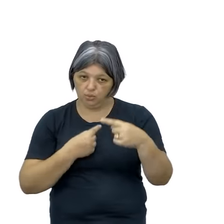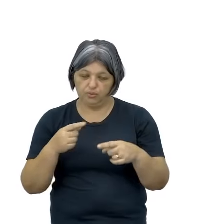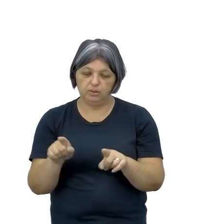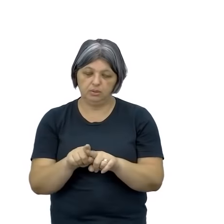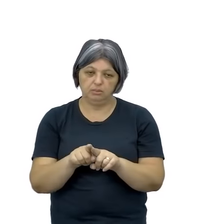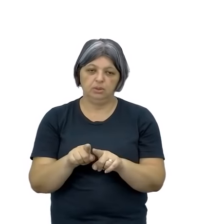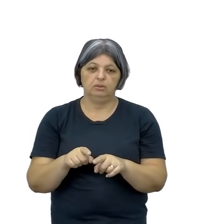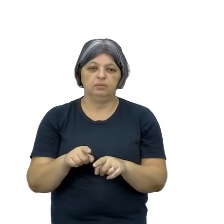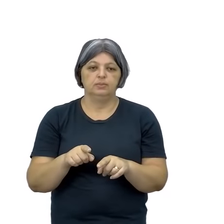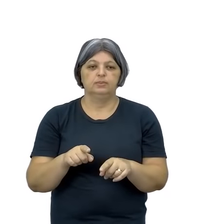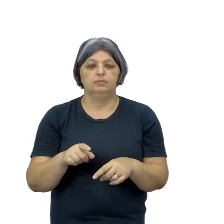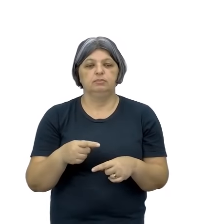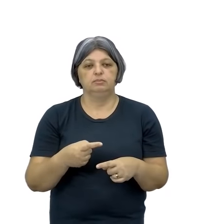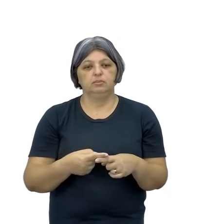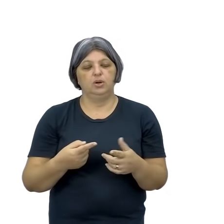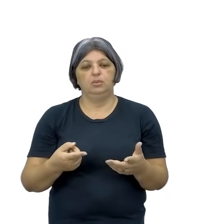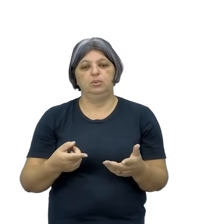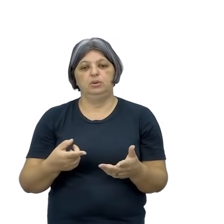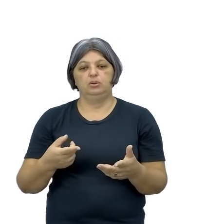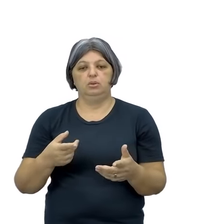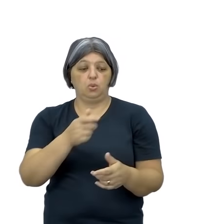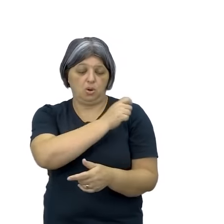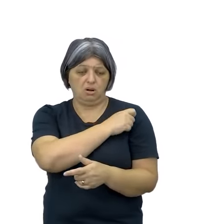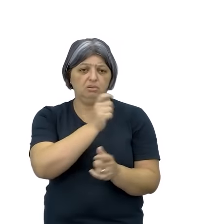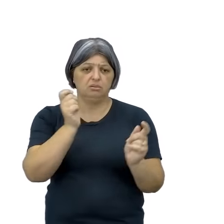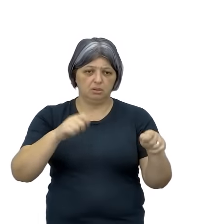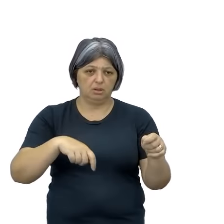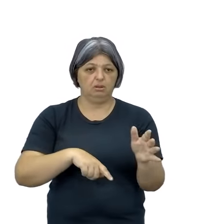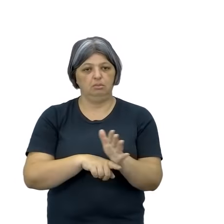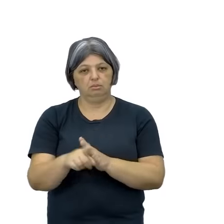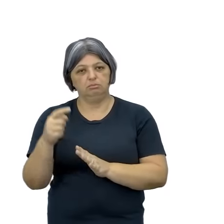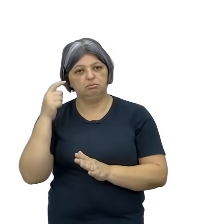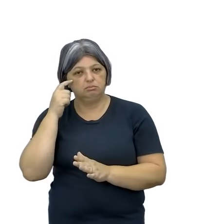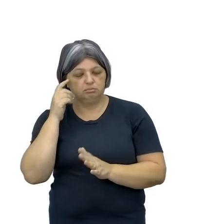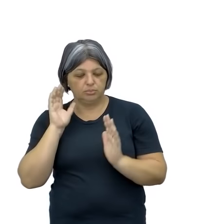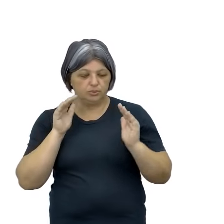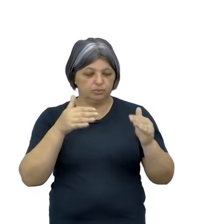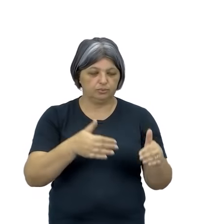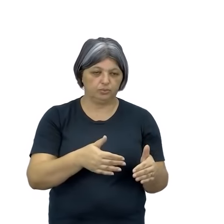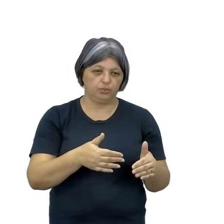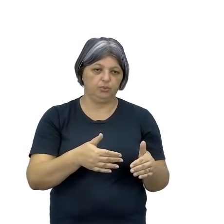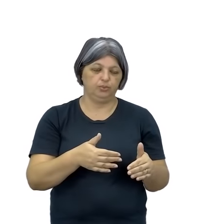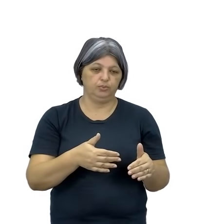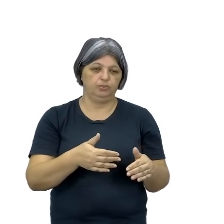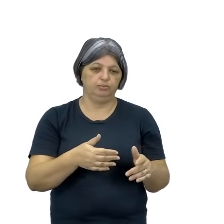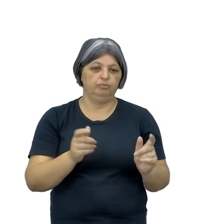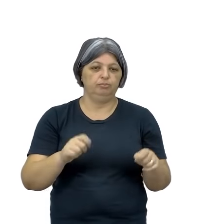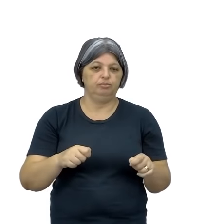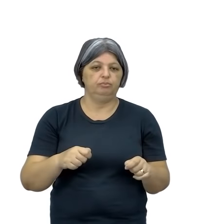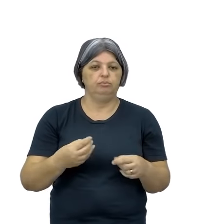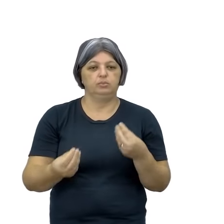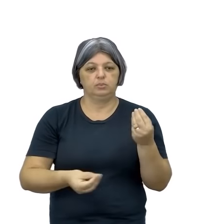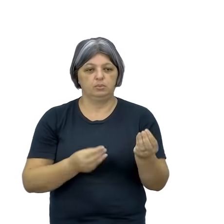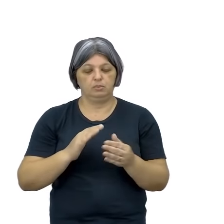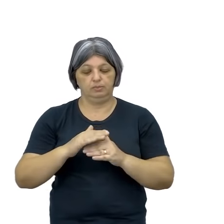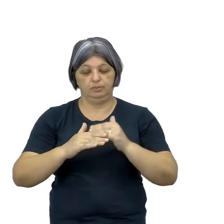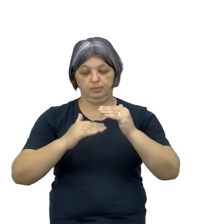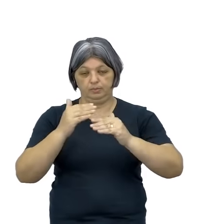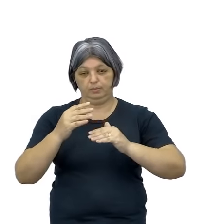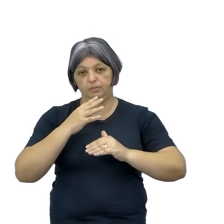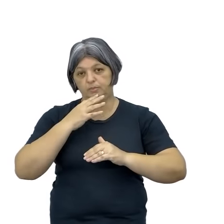ali questionamentos onde o aluno pode direcionar o seu pensamento, onde ele pode também, de certa maneira, construir, né, o